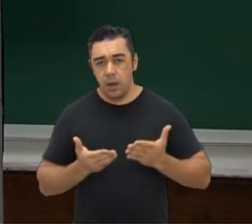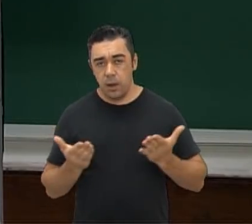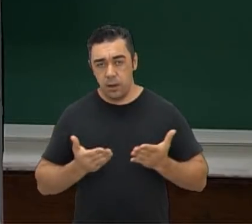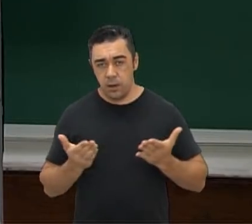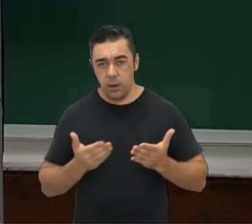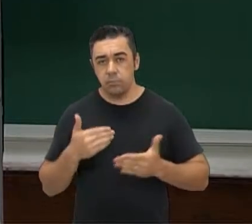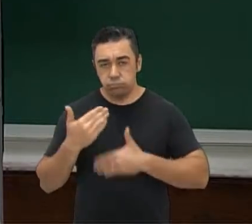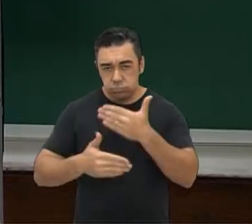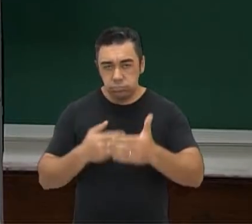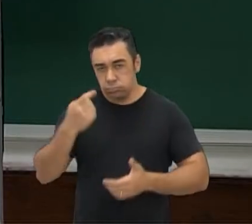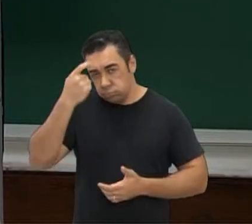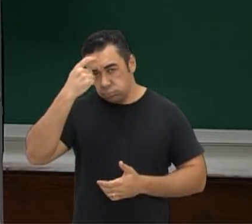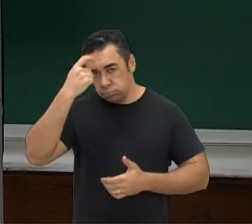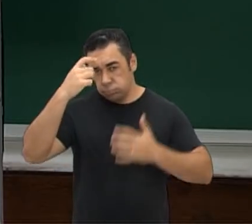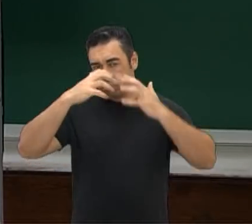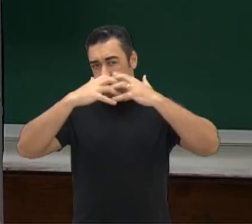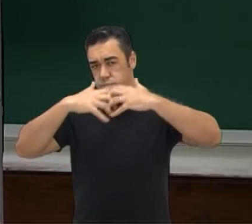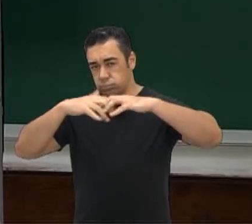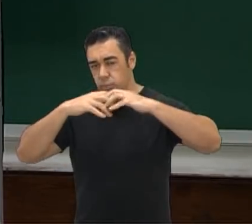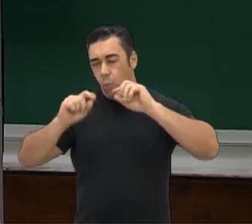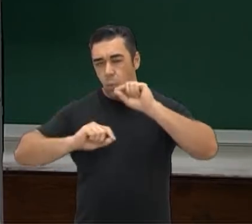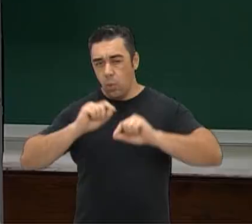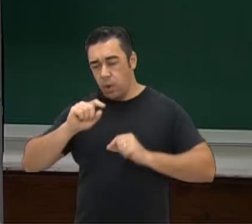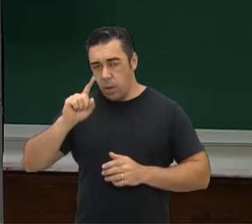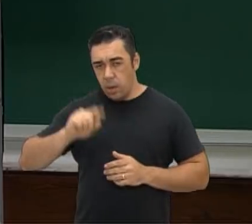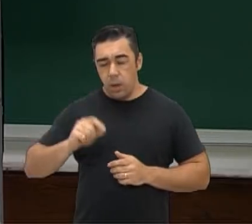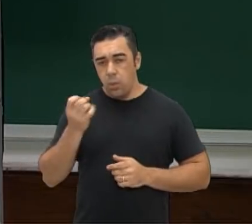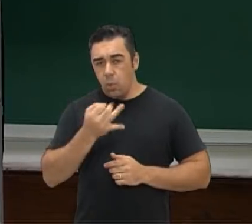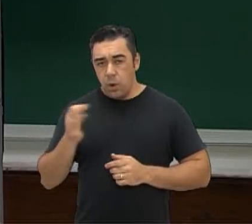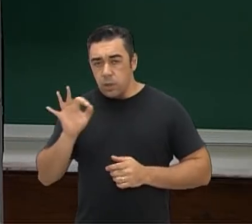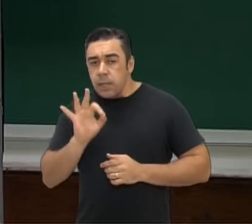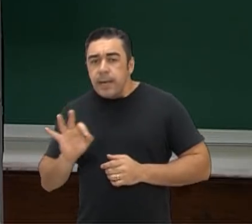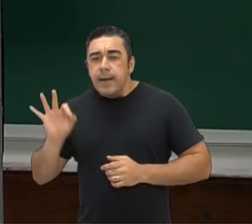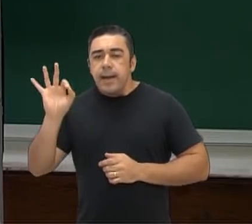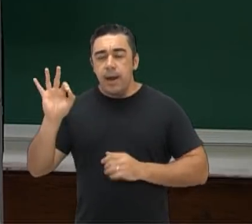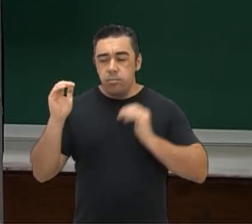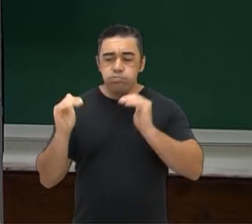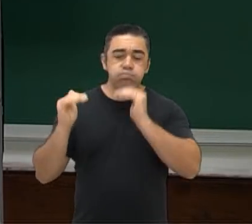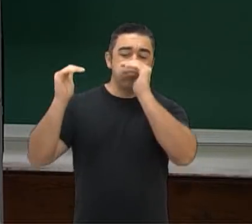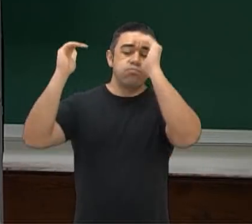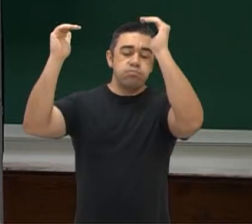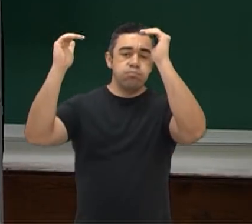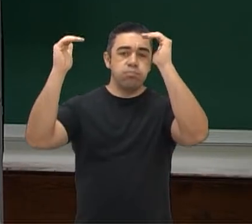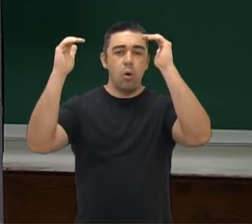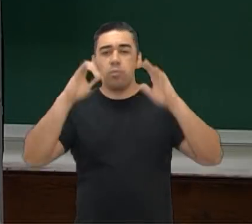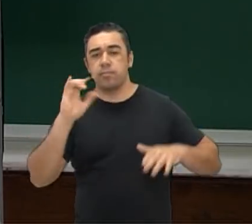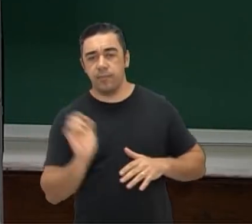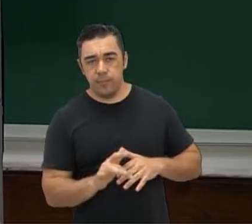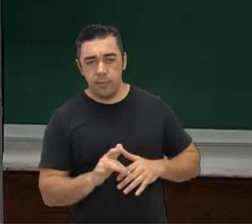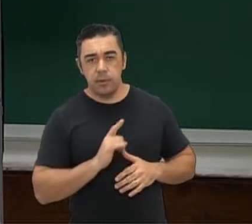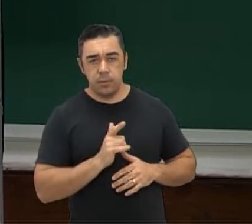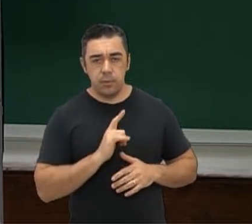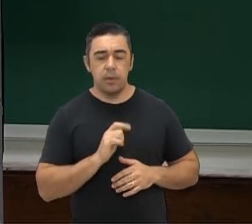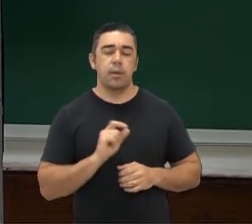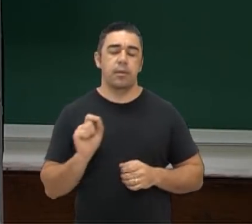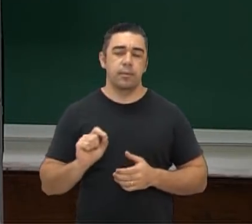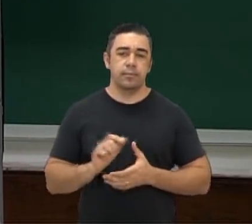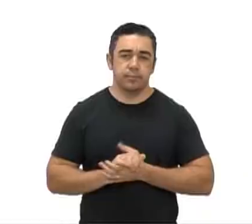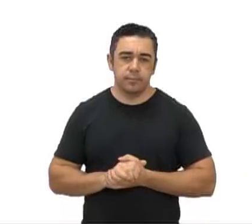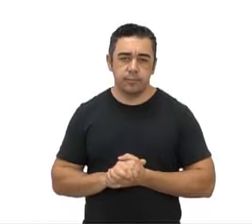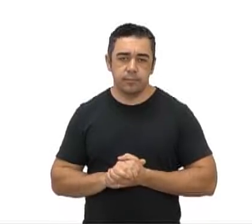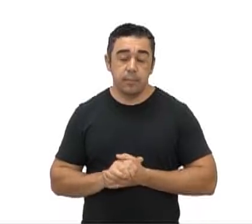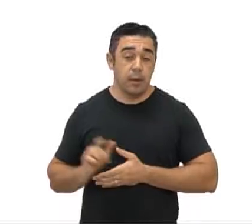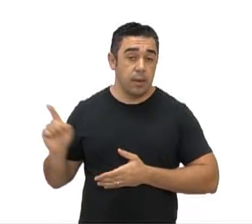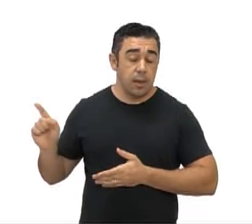mais algumas reflexões, né, sobre essa questão do grau dos superlativos relativos e superlativo absoluto. Então,